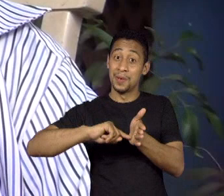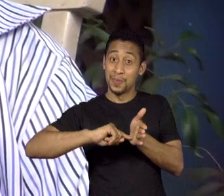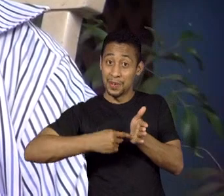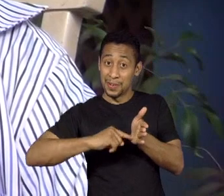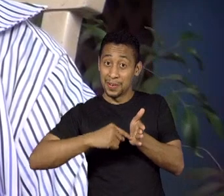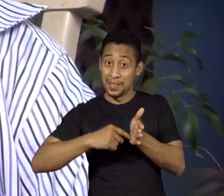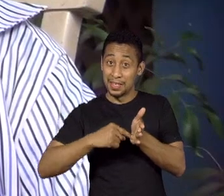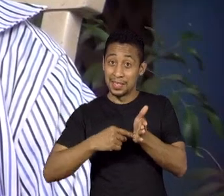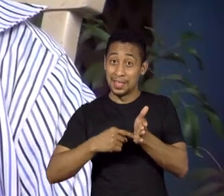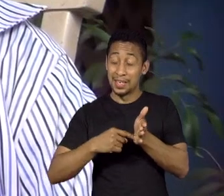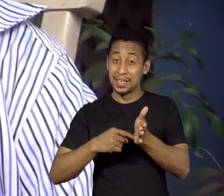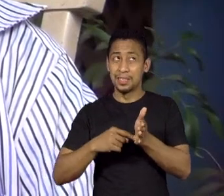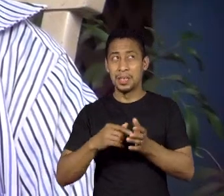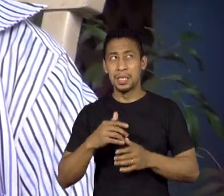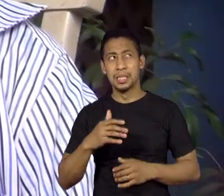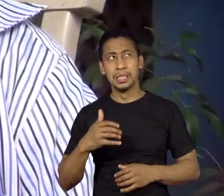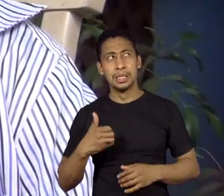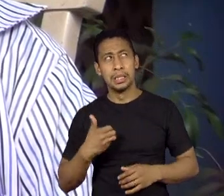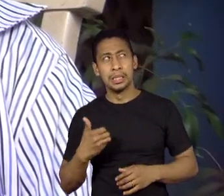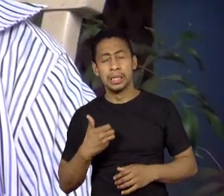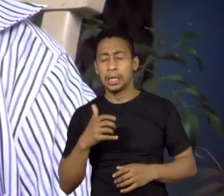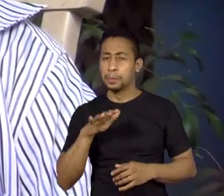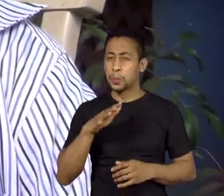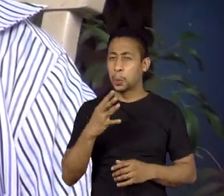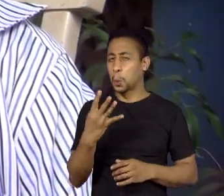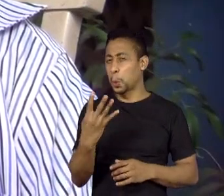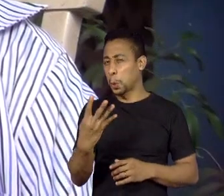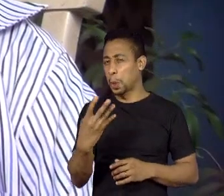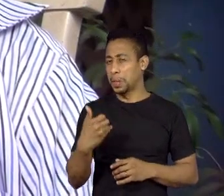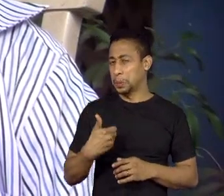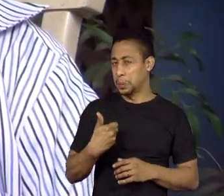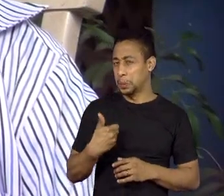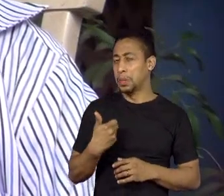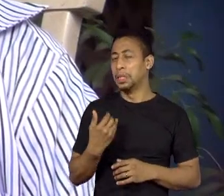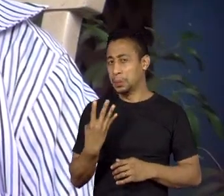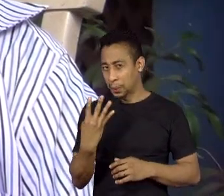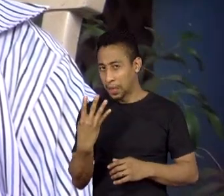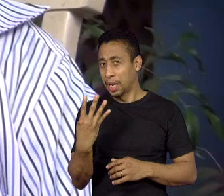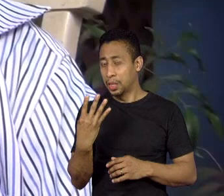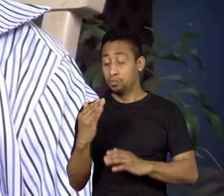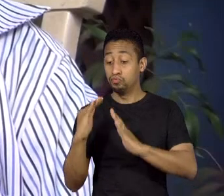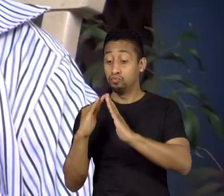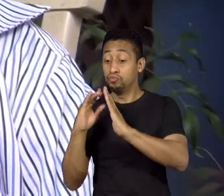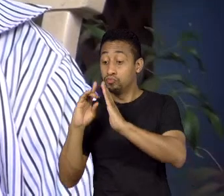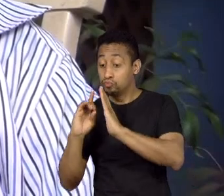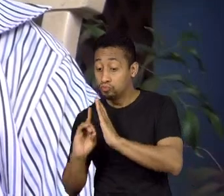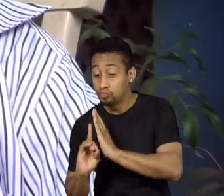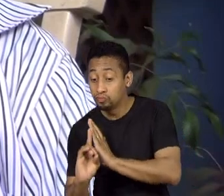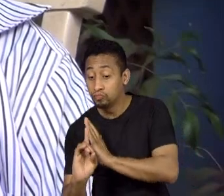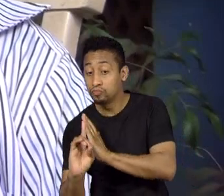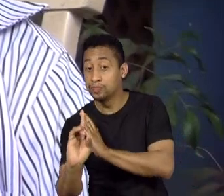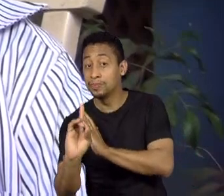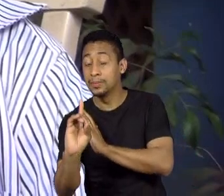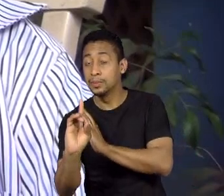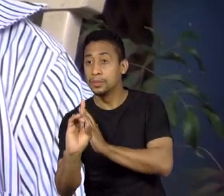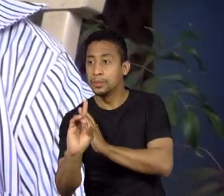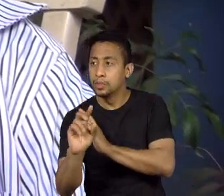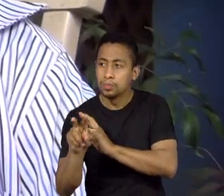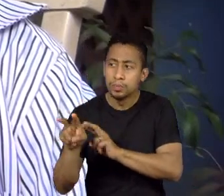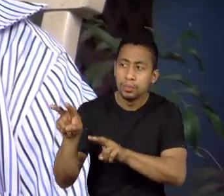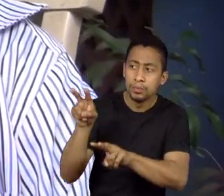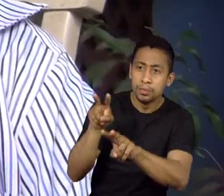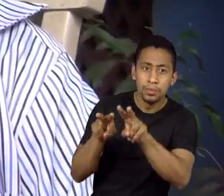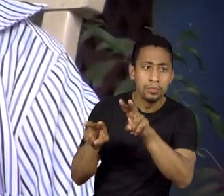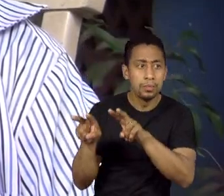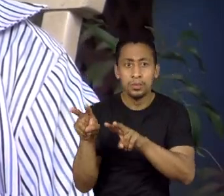Eu devia ter 4 anos, não sei o quê. Saí na rua e eu nunca tinha